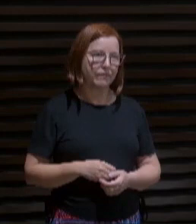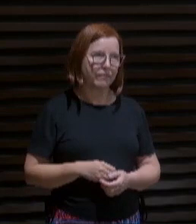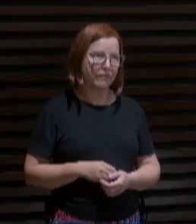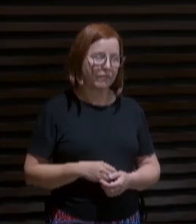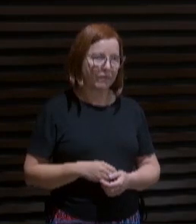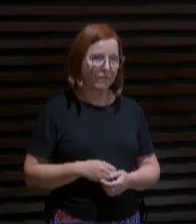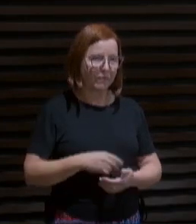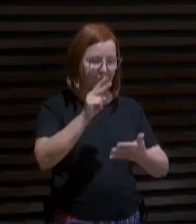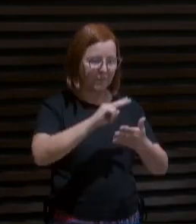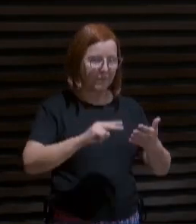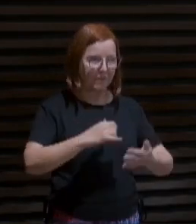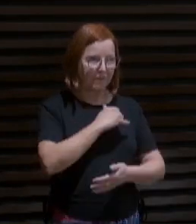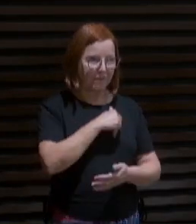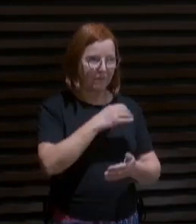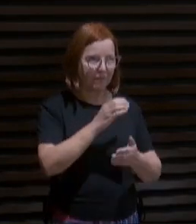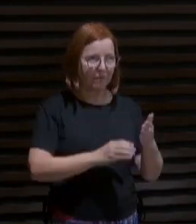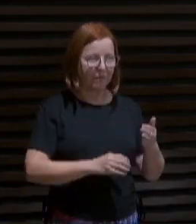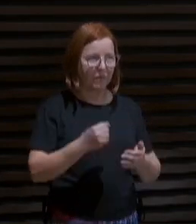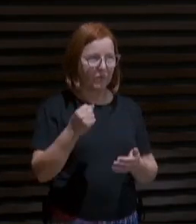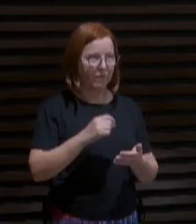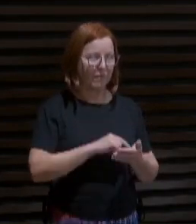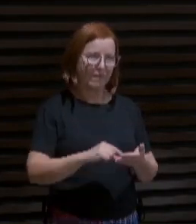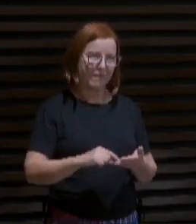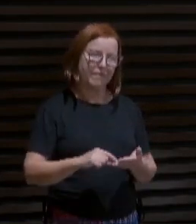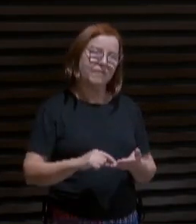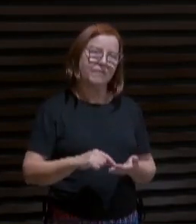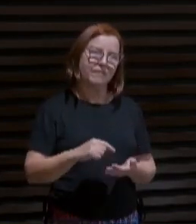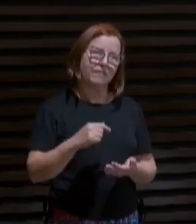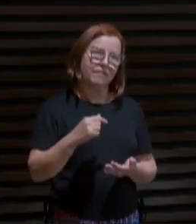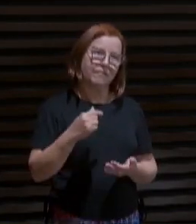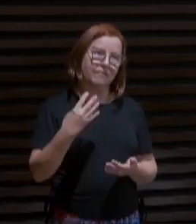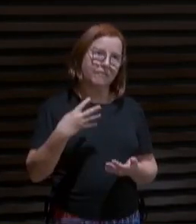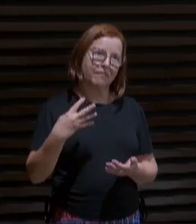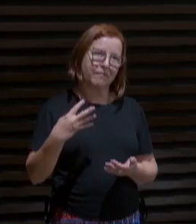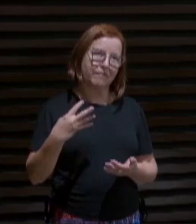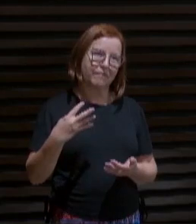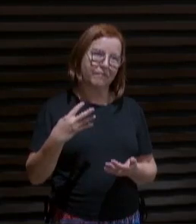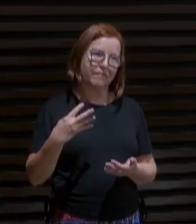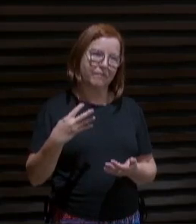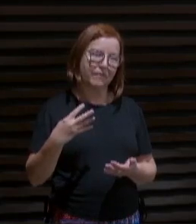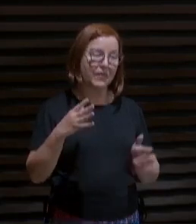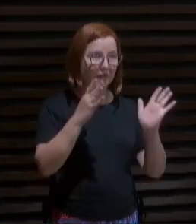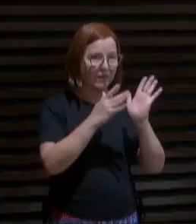Vamos dar uma olhada em João capítulo 8, verso 44, quando Jesus